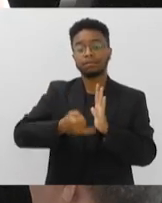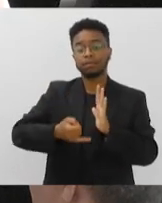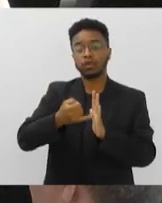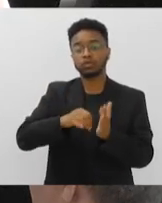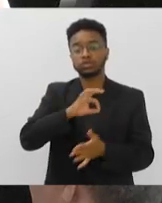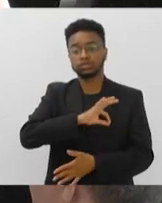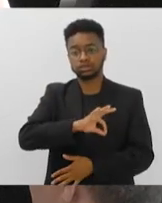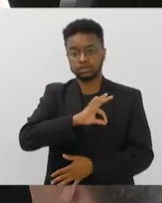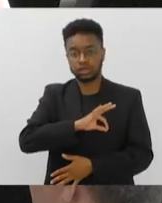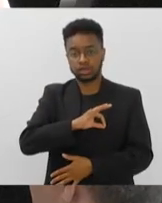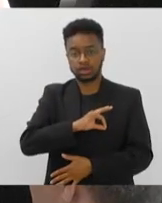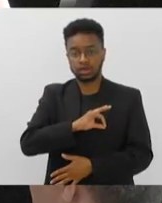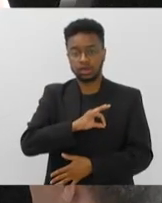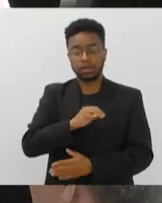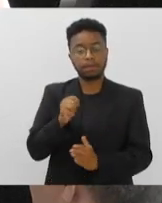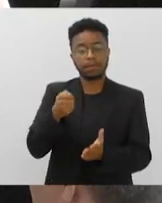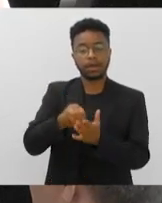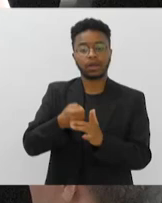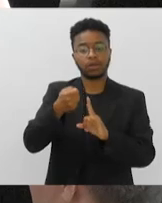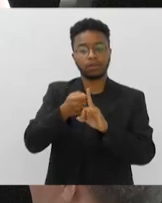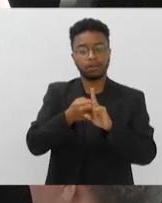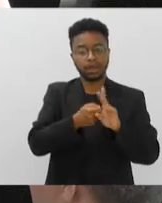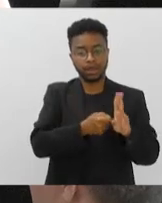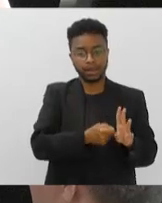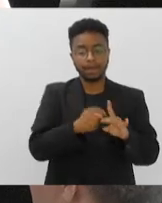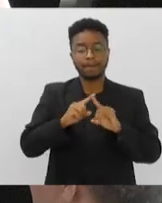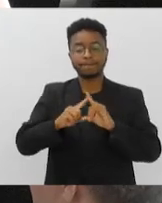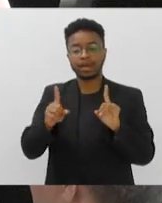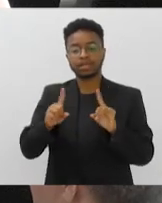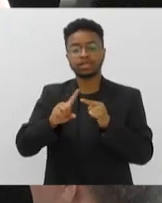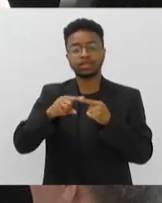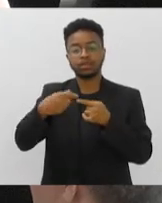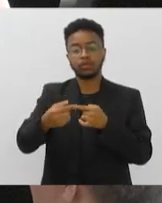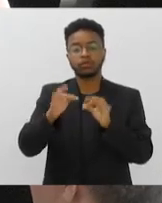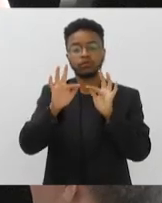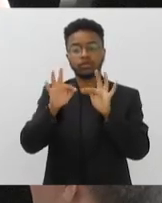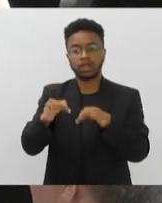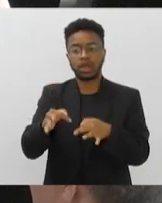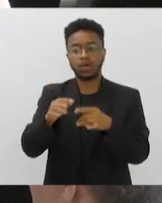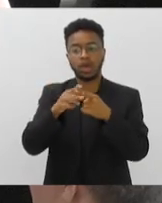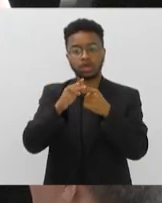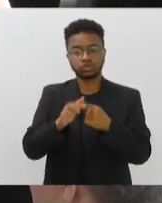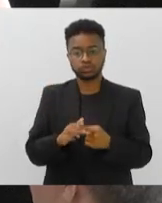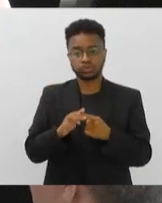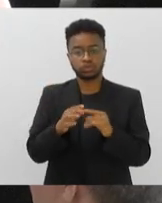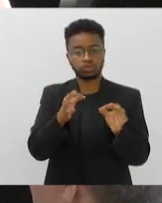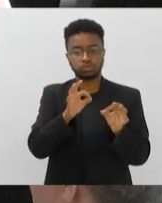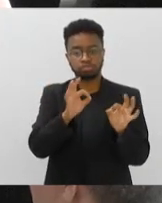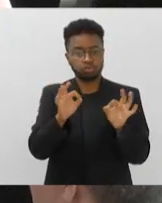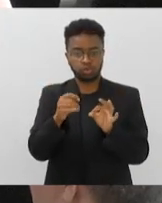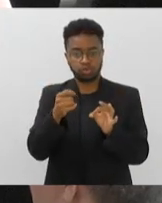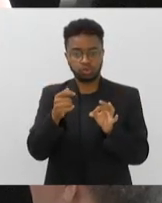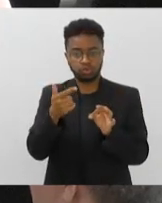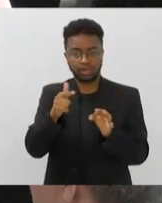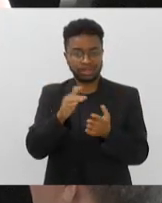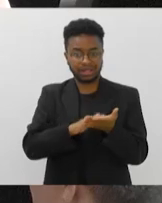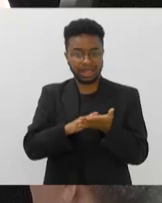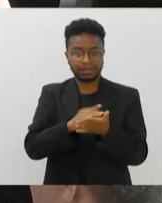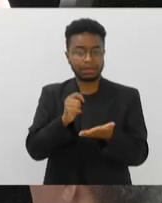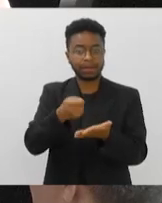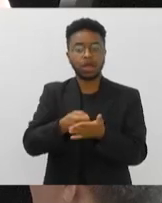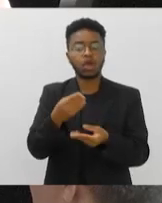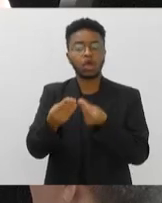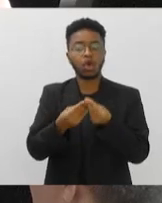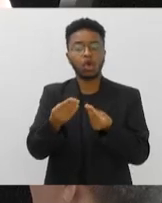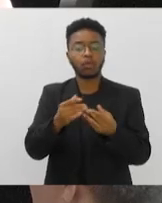através de carnê Leão mensal e chega no ajuste anual ela não tem mais nada para pagar como que ela faz essa